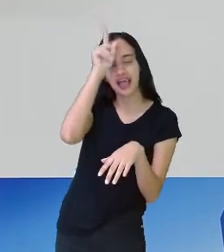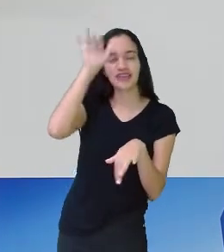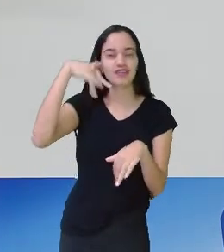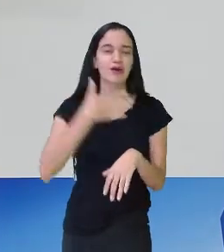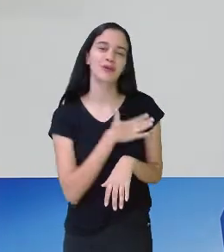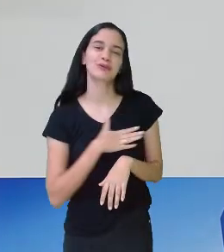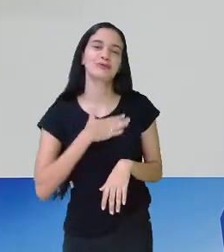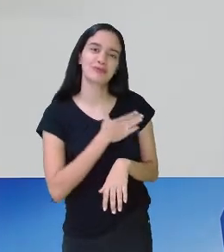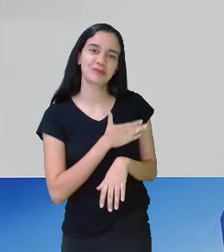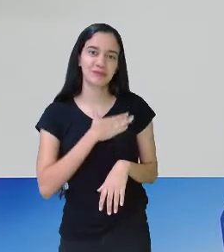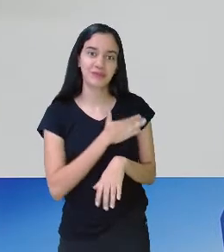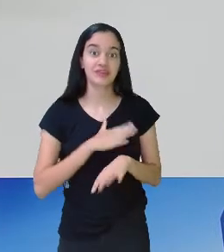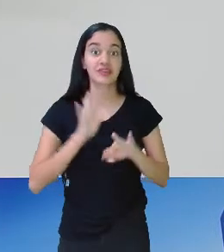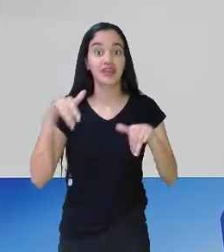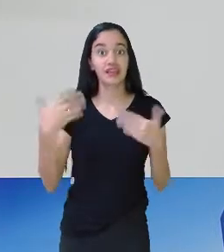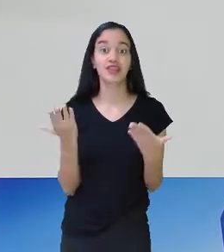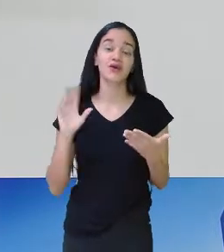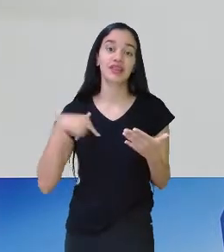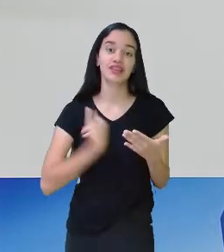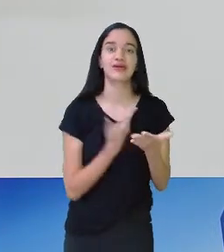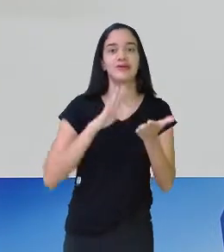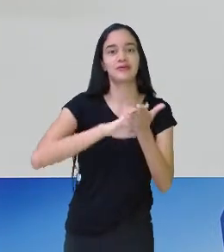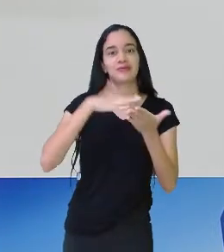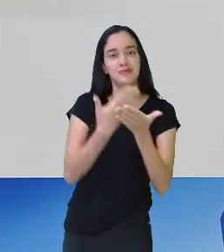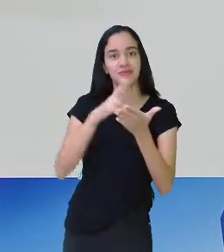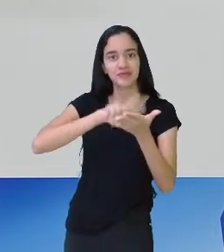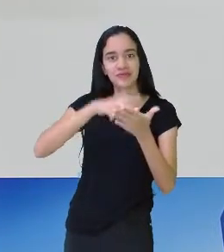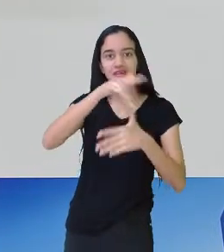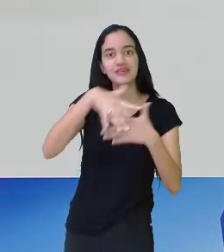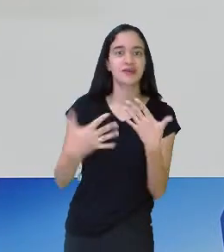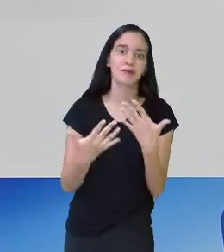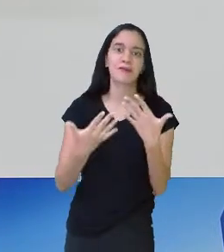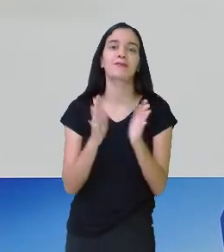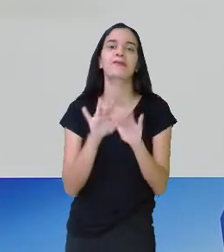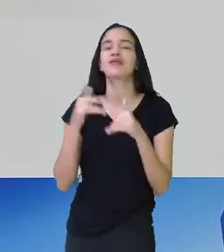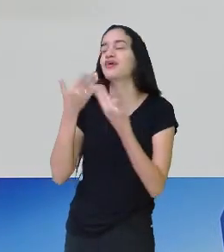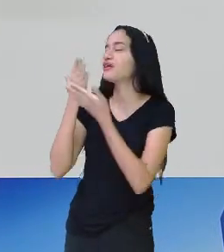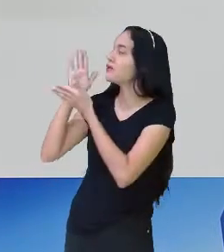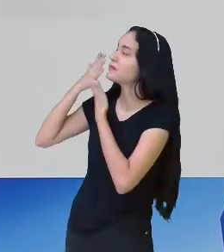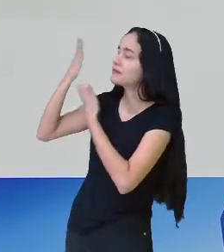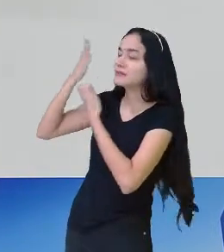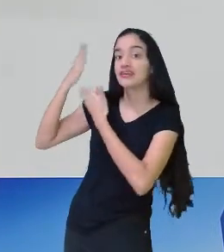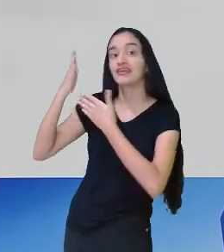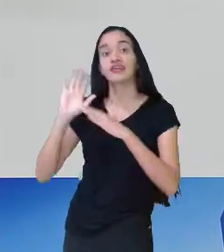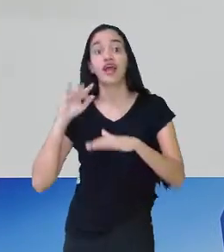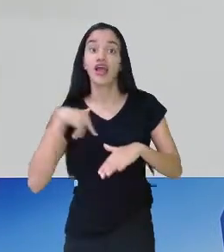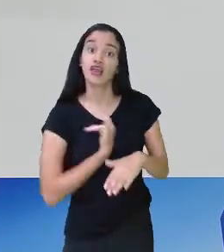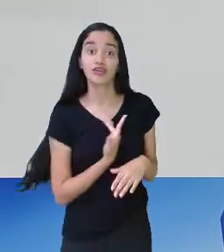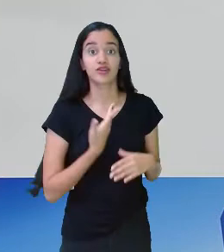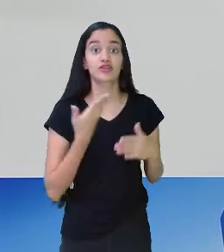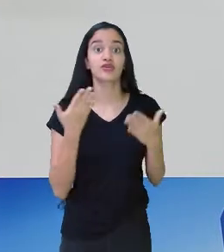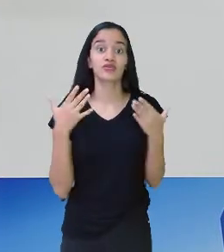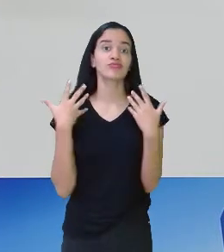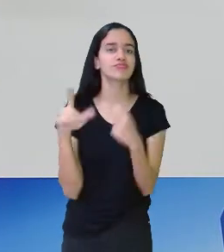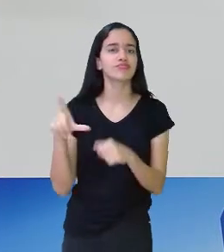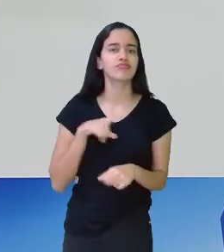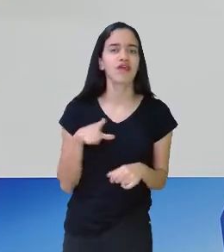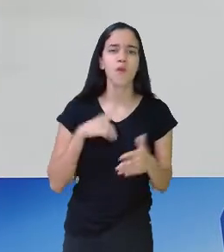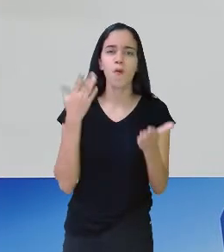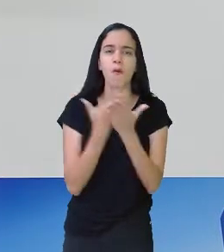saudades suas. E aqui a nossa intérprete, que é a Midian, seja bem-vinda também. E a gente vai ter uma